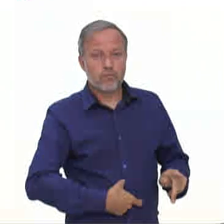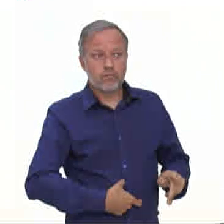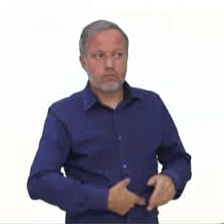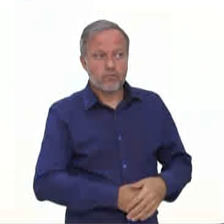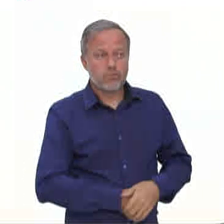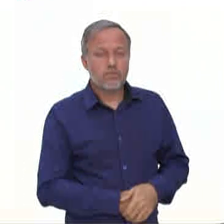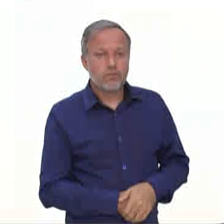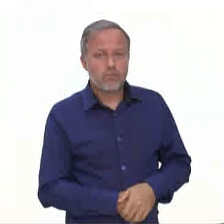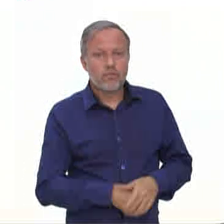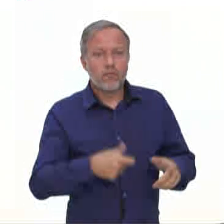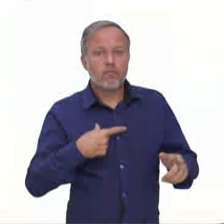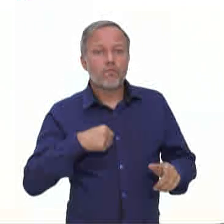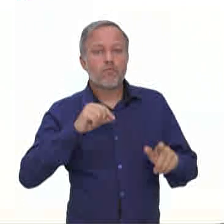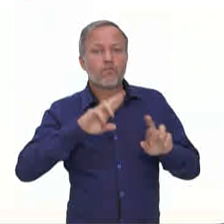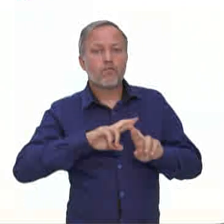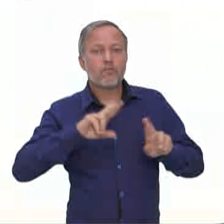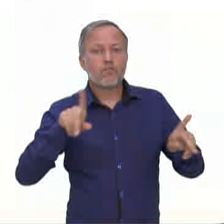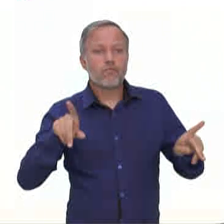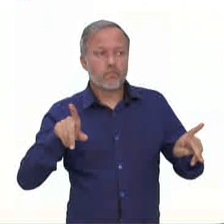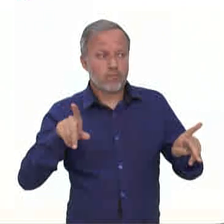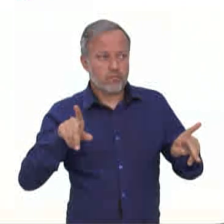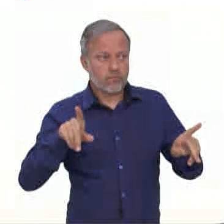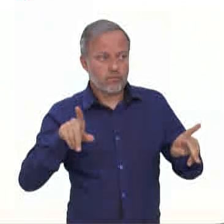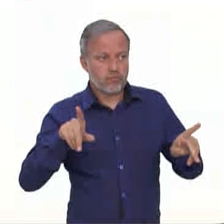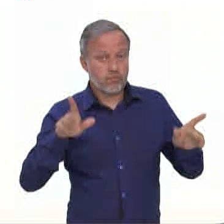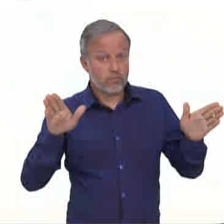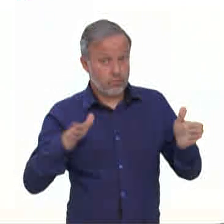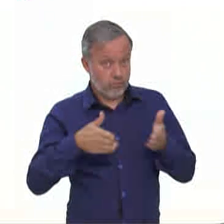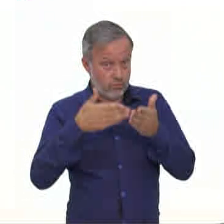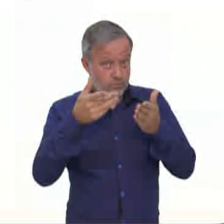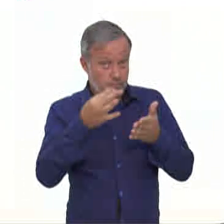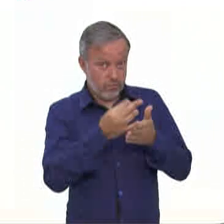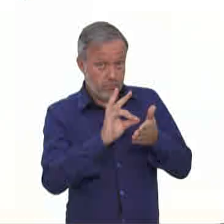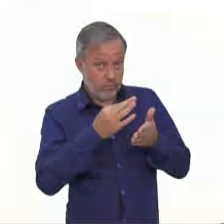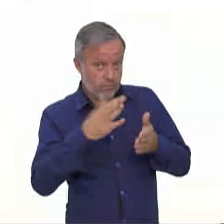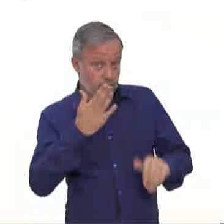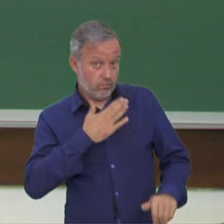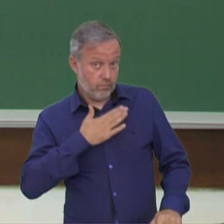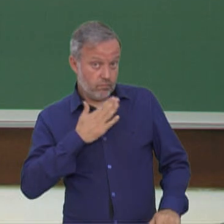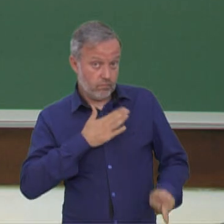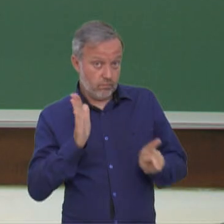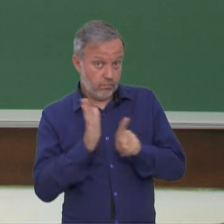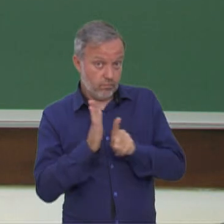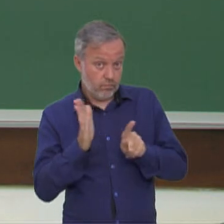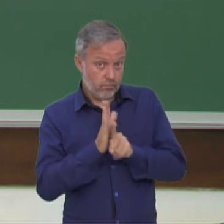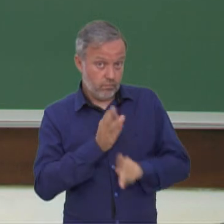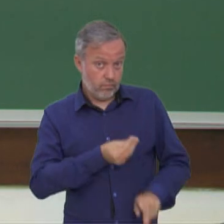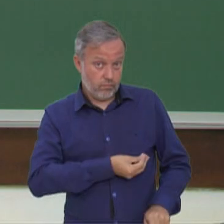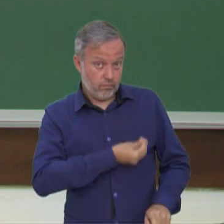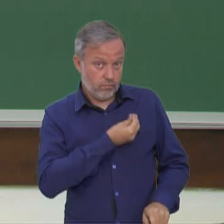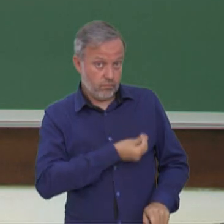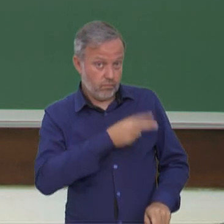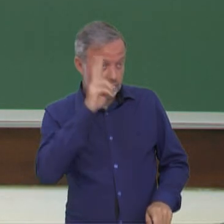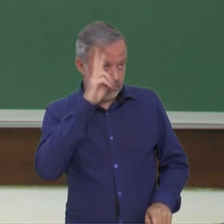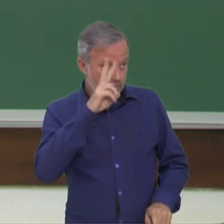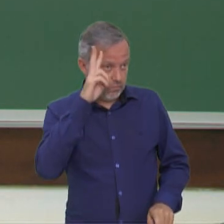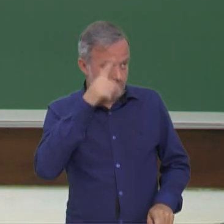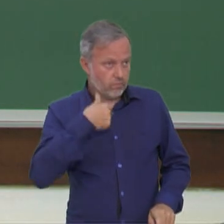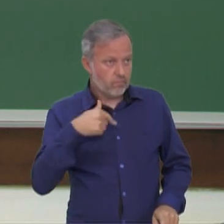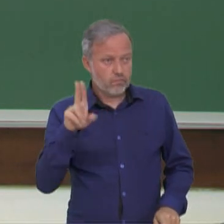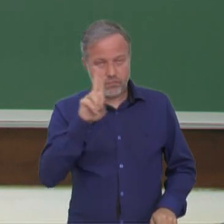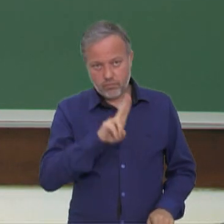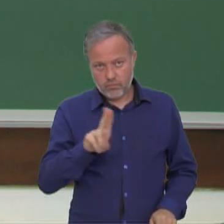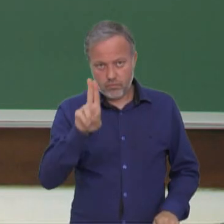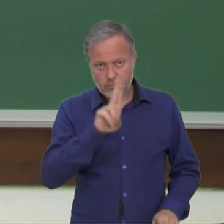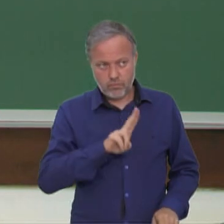que difere, então? É que quando eu escrevo sobre a minha própria história, eu vou usar os